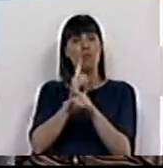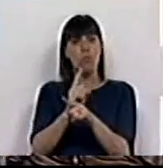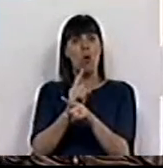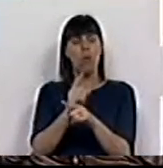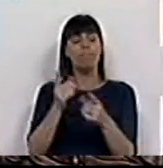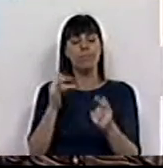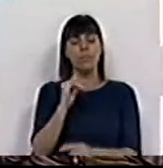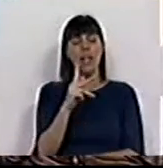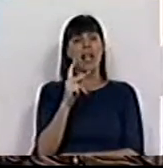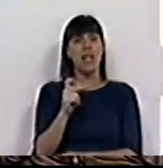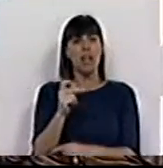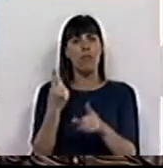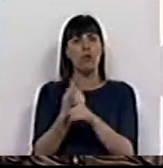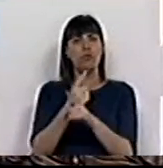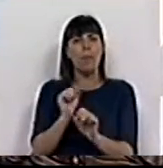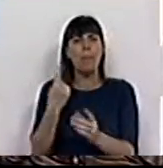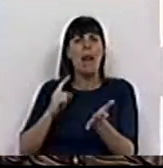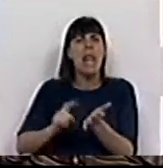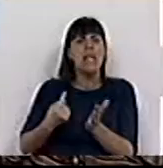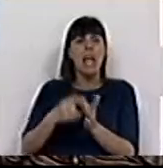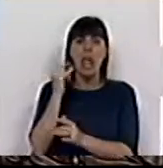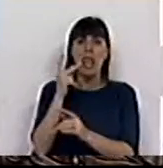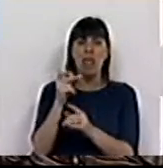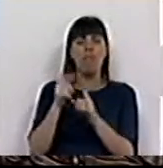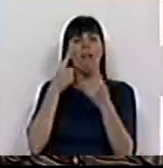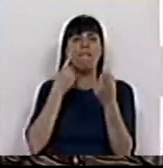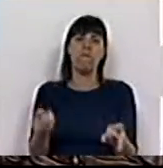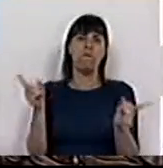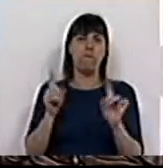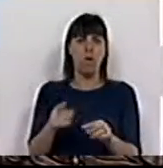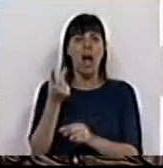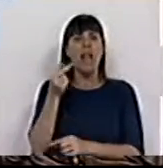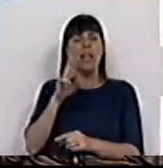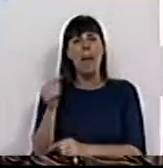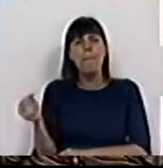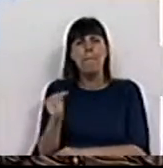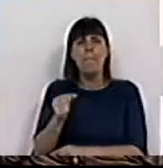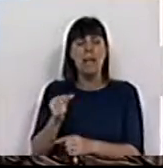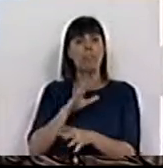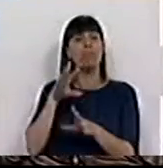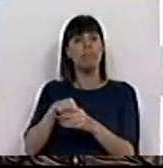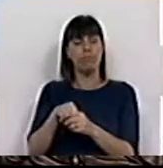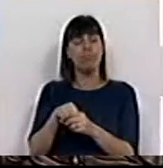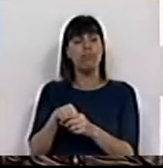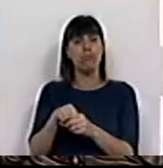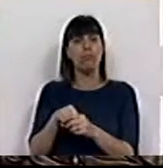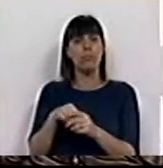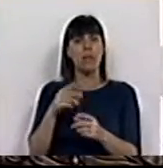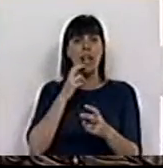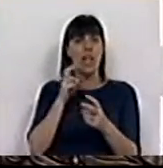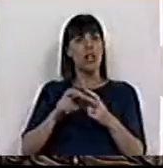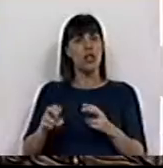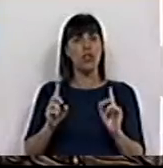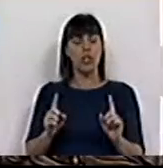sentido, o IVA de produtos da primeira necessidade deve voltar à taxa mínima, incluindo, desde logo, a